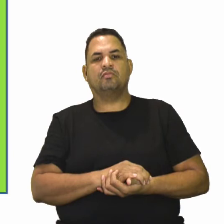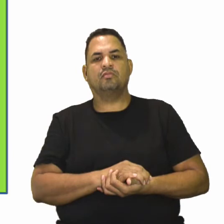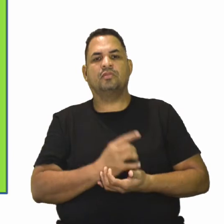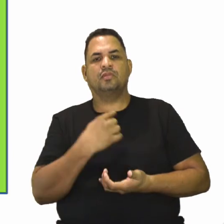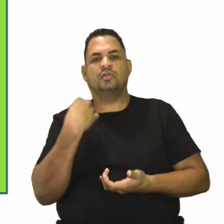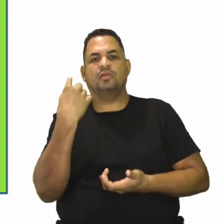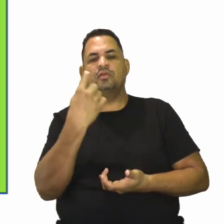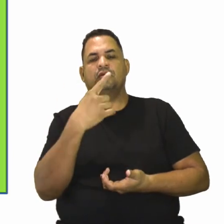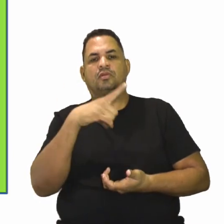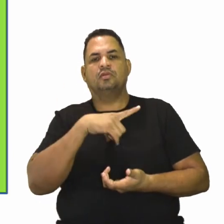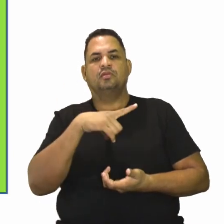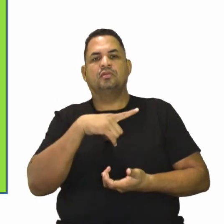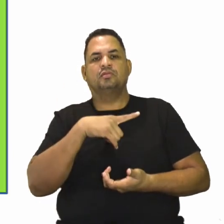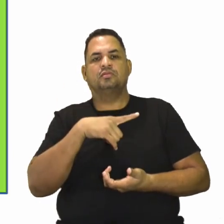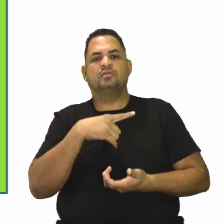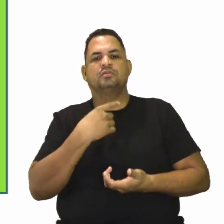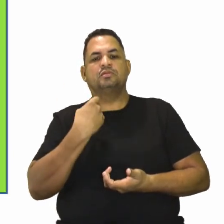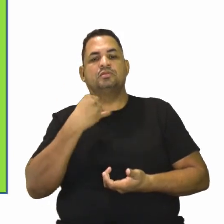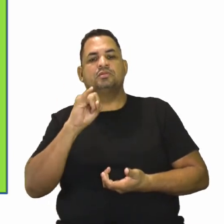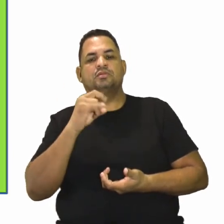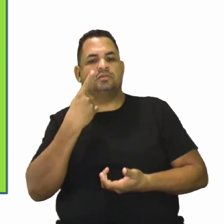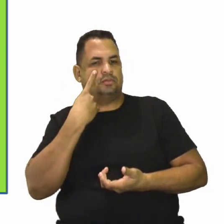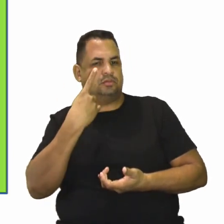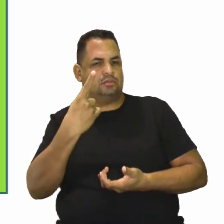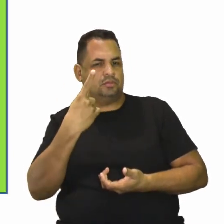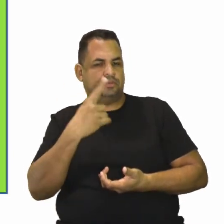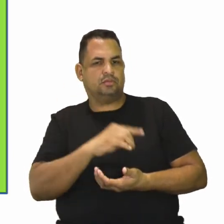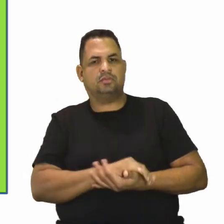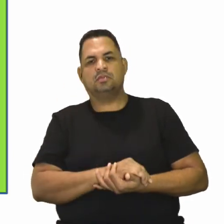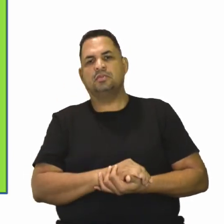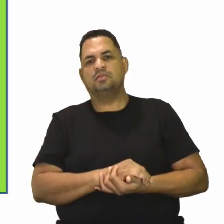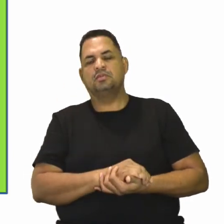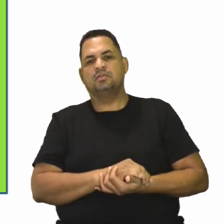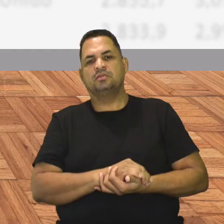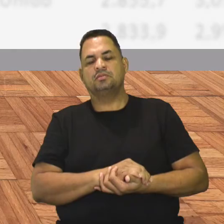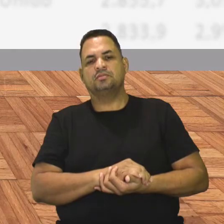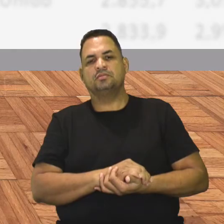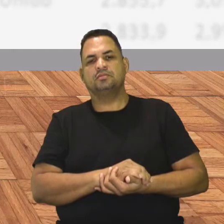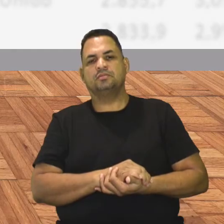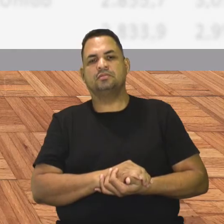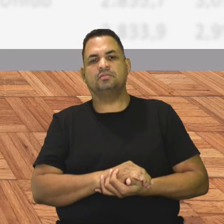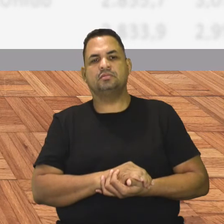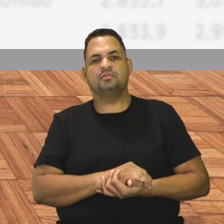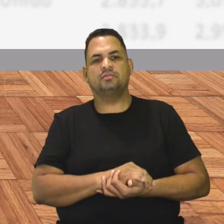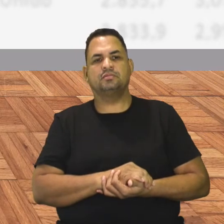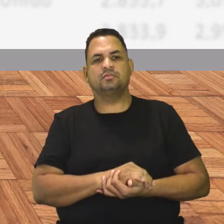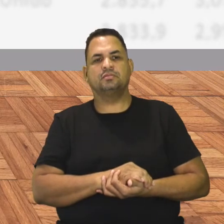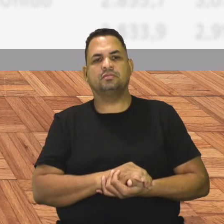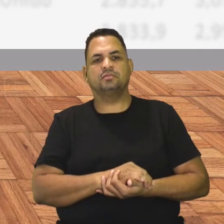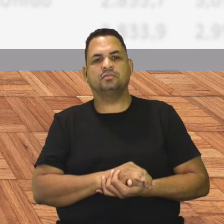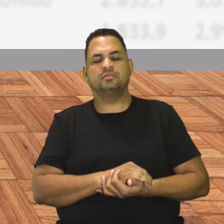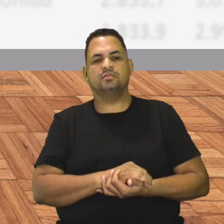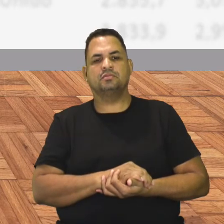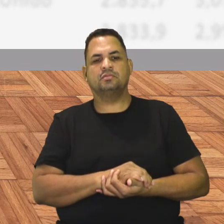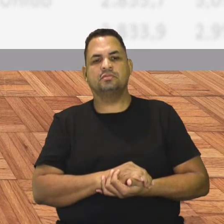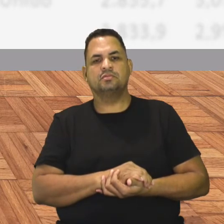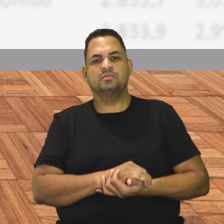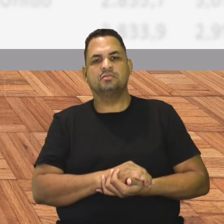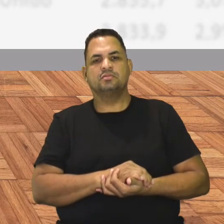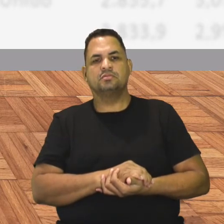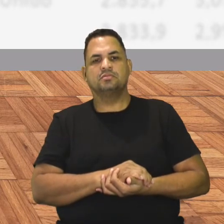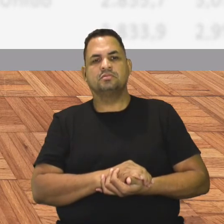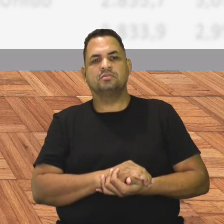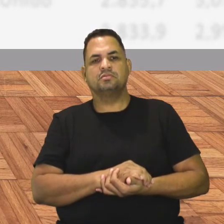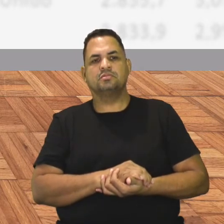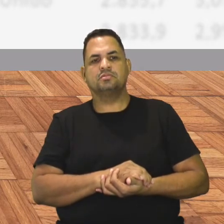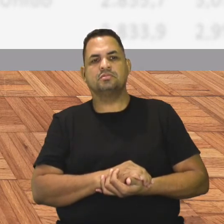nós temos aqui, e se nós observarmos aqui olha aqui, vamos aqui para o fundo aqui. Olha, esses dados